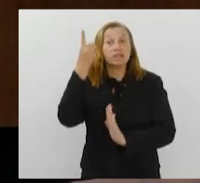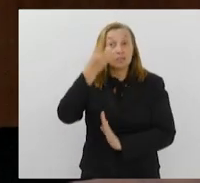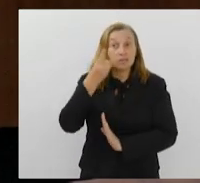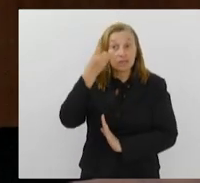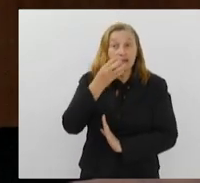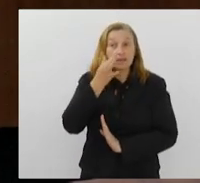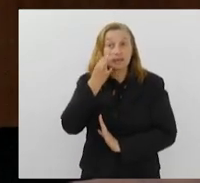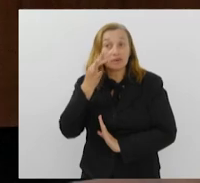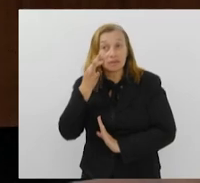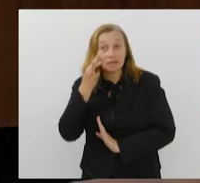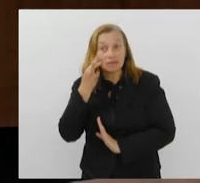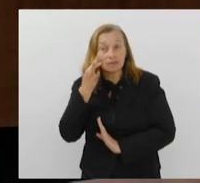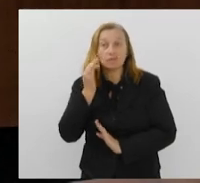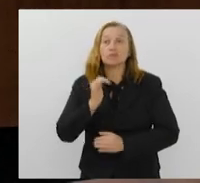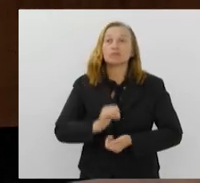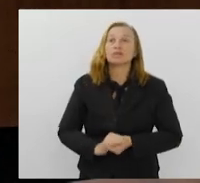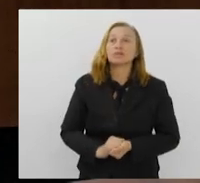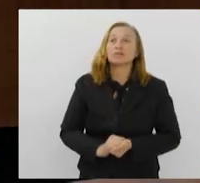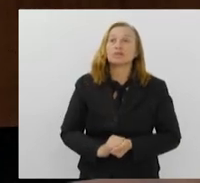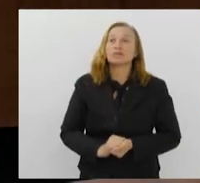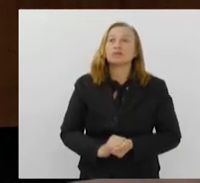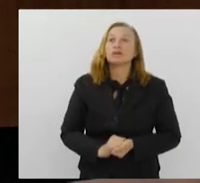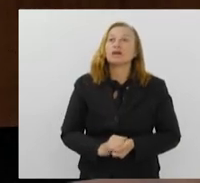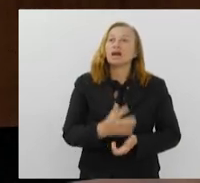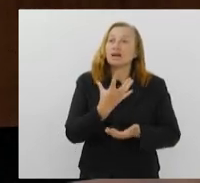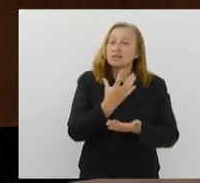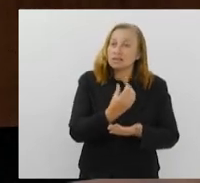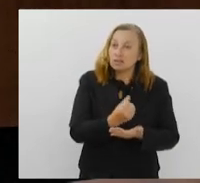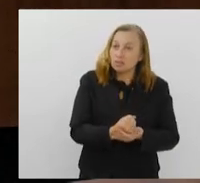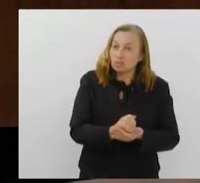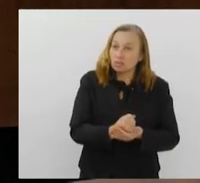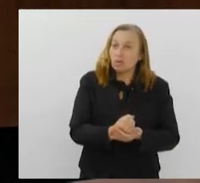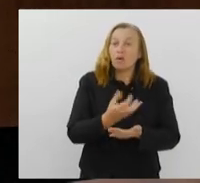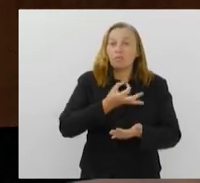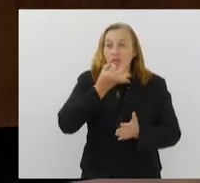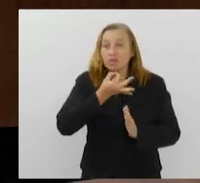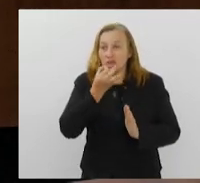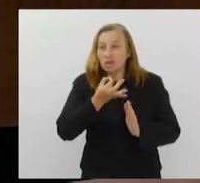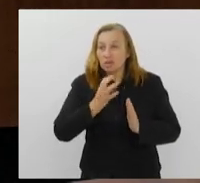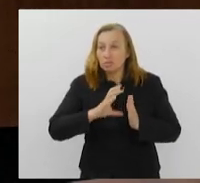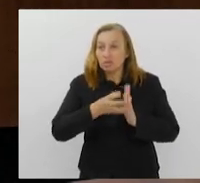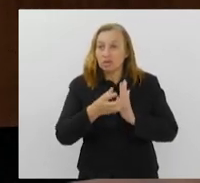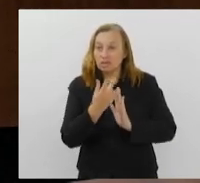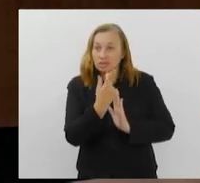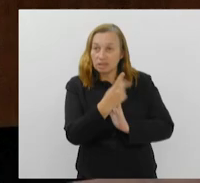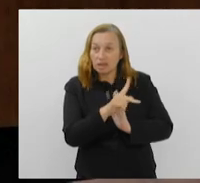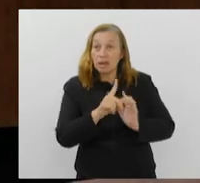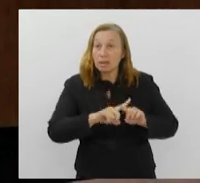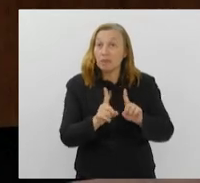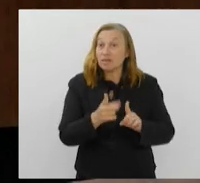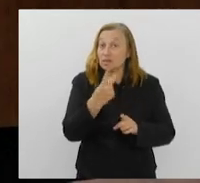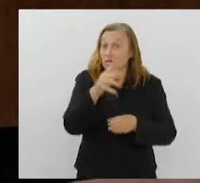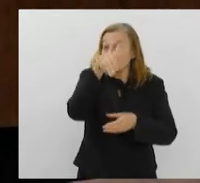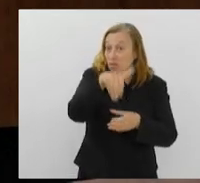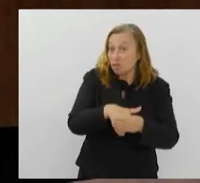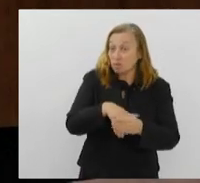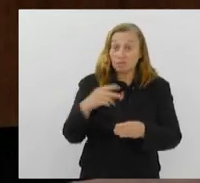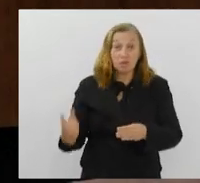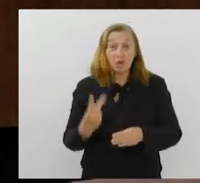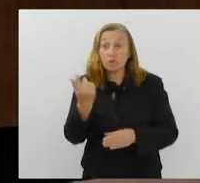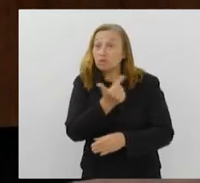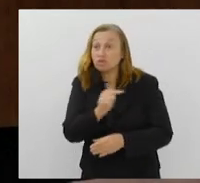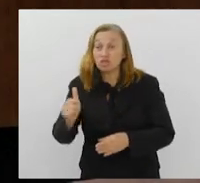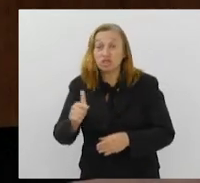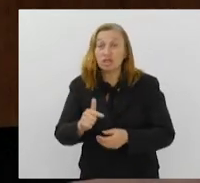Serafini consignou a posição da bancada dele, mas o seu voto não serviu e não valeu para